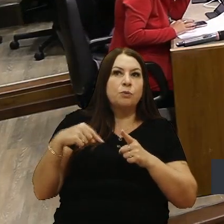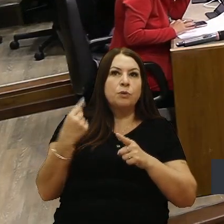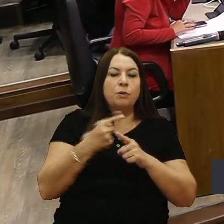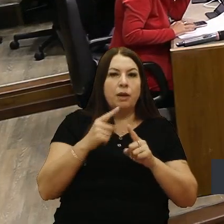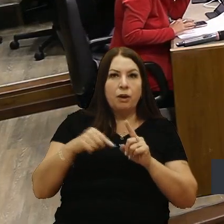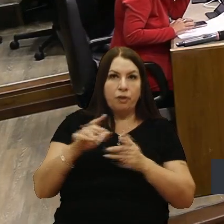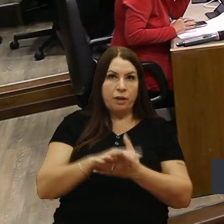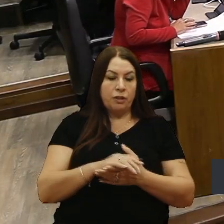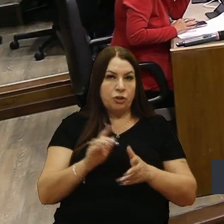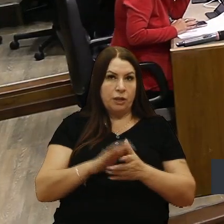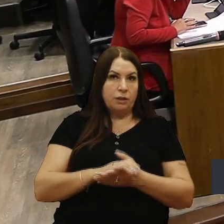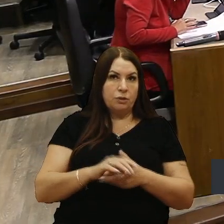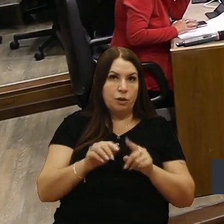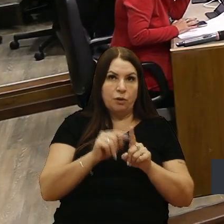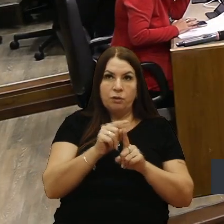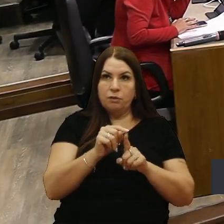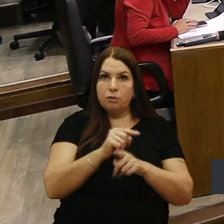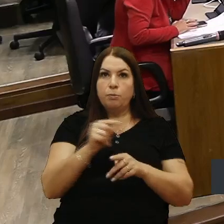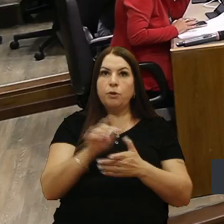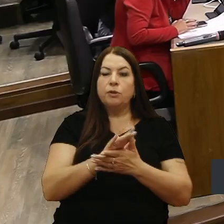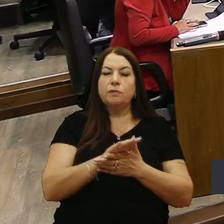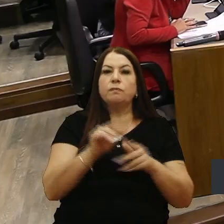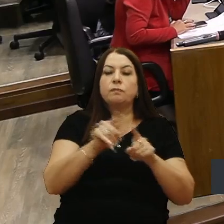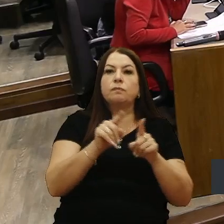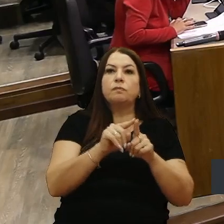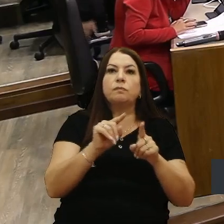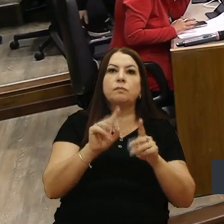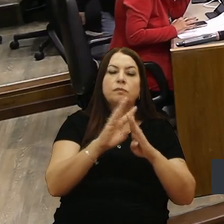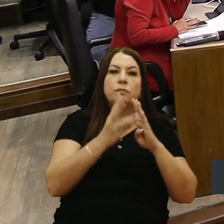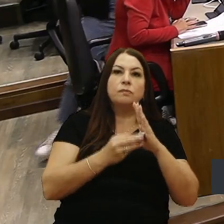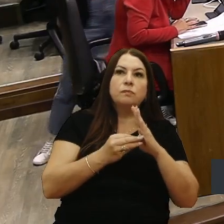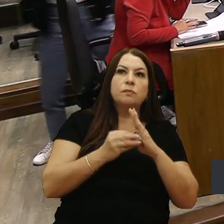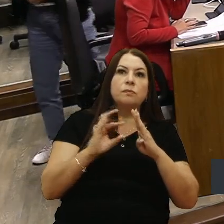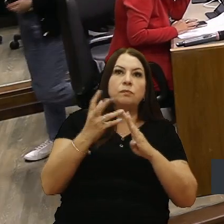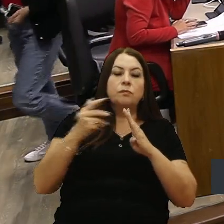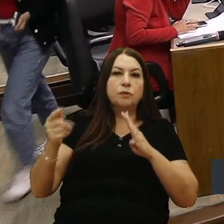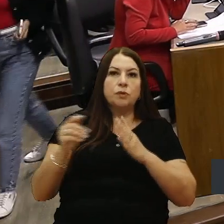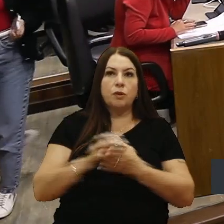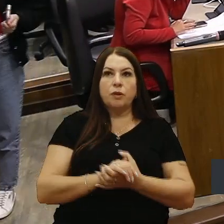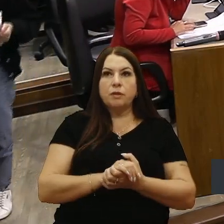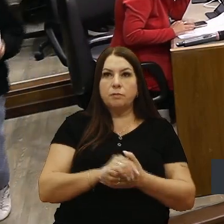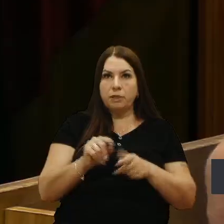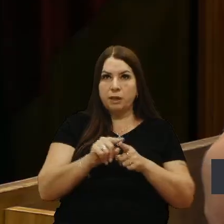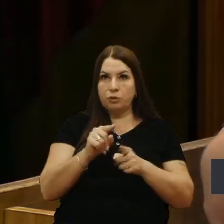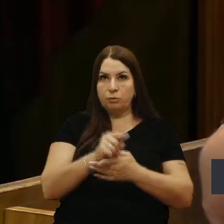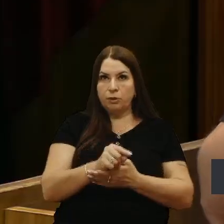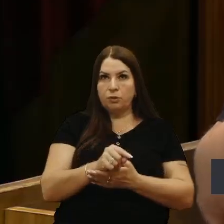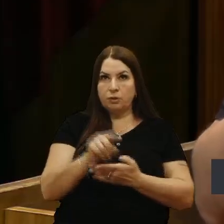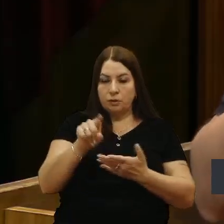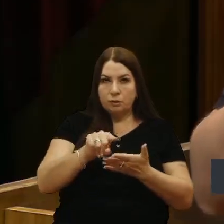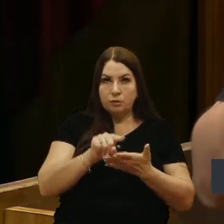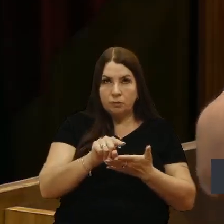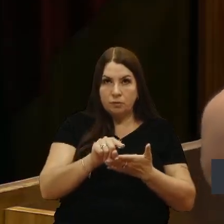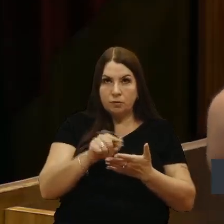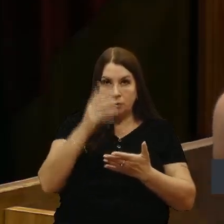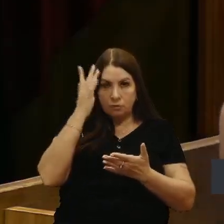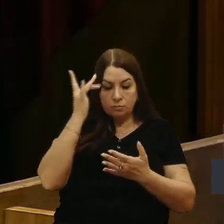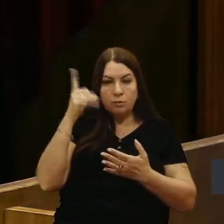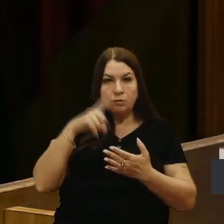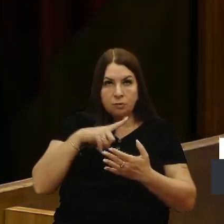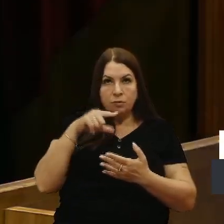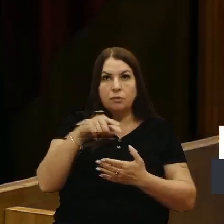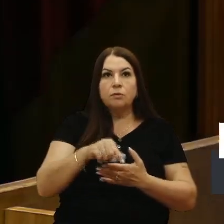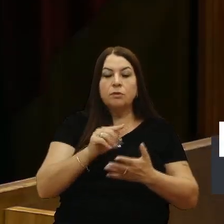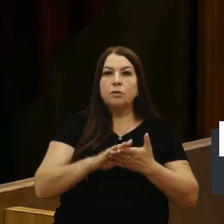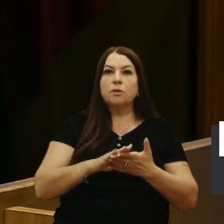nosso. Essa casa precisa mostrar que o SAMAI é nosso e não vamos deixar acontecer. Obrigado, vereador D'Ambros. Para finalizar, presidente, amanhã estaremos